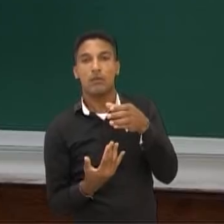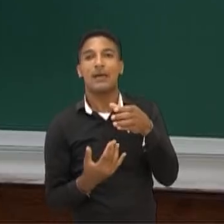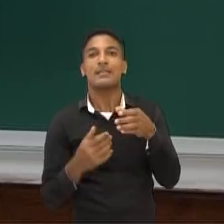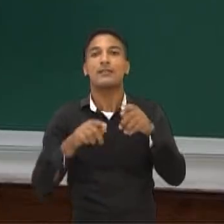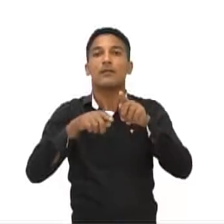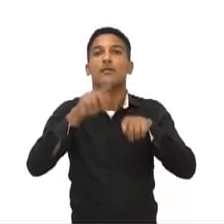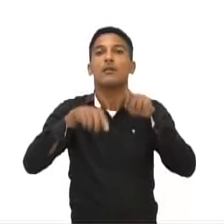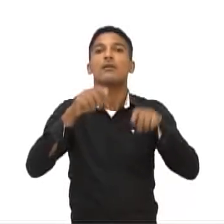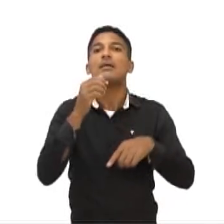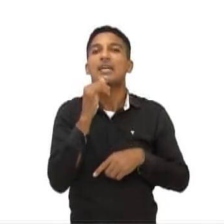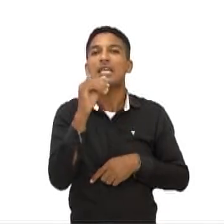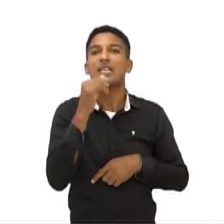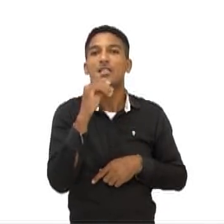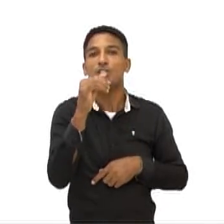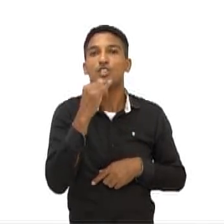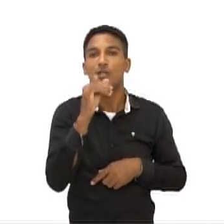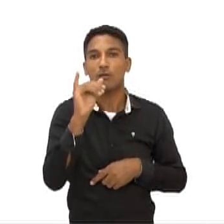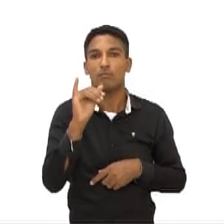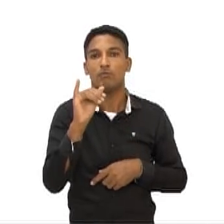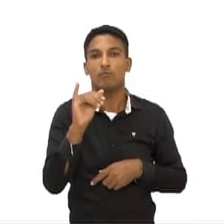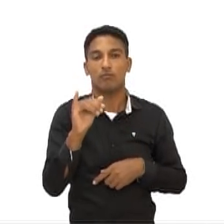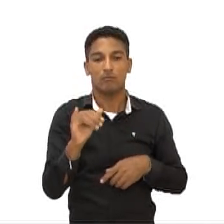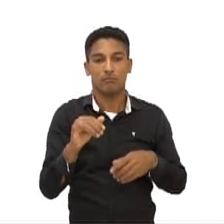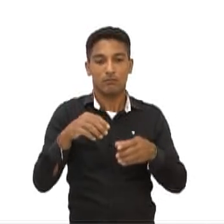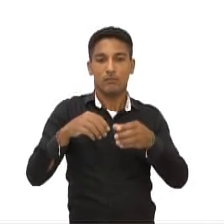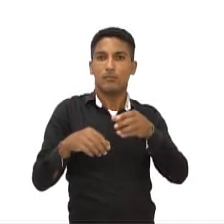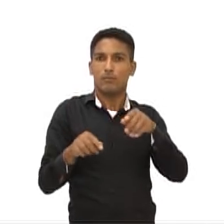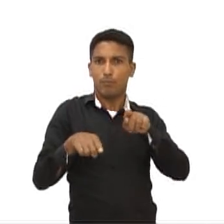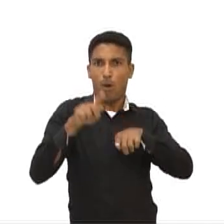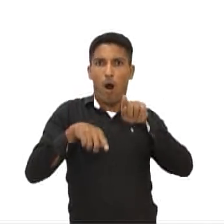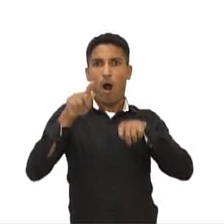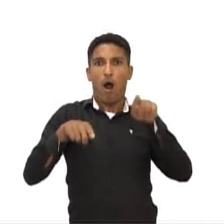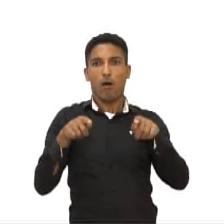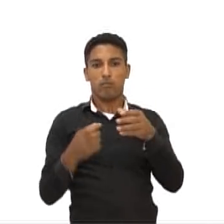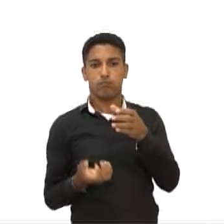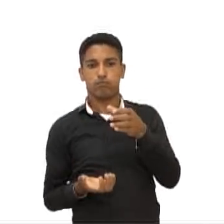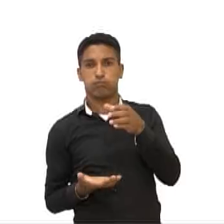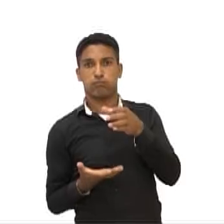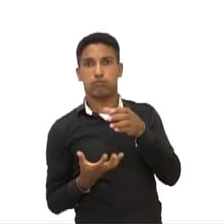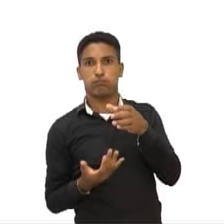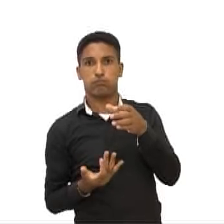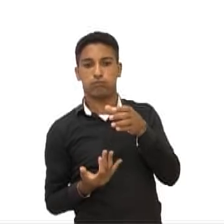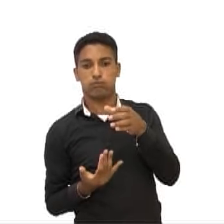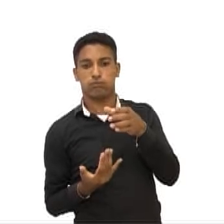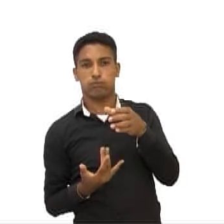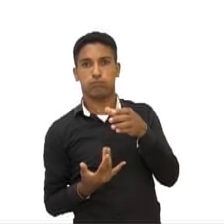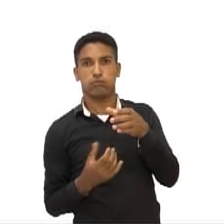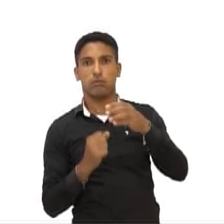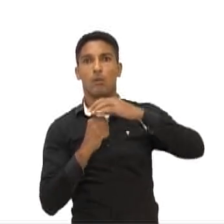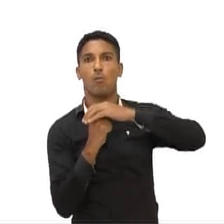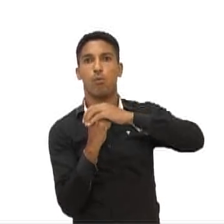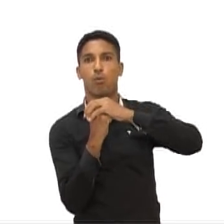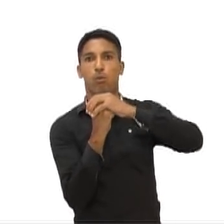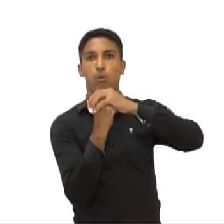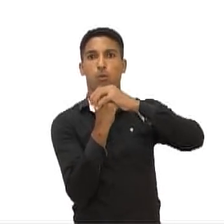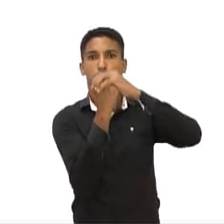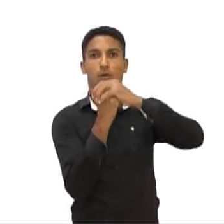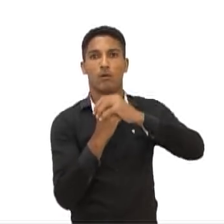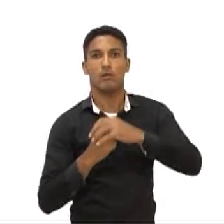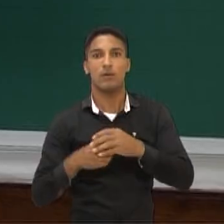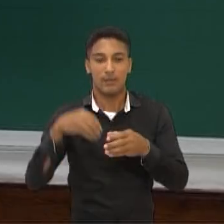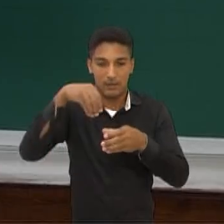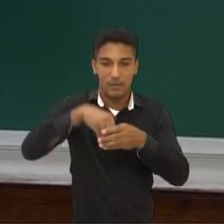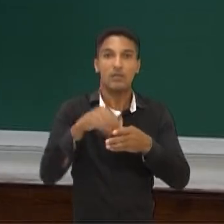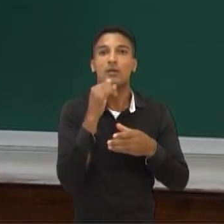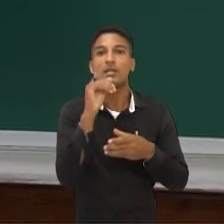calor que ela recebe? Resposta letra A. Ela realiza trabalho no pino de contrapeso e ela vai aumentar a sua energia